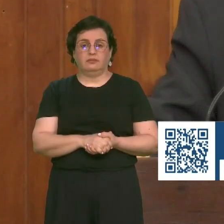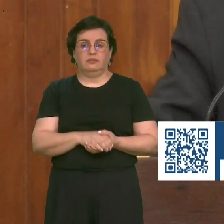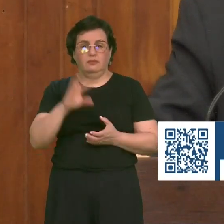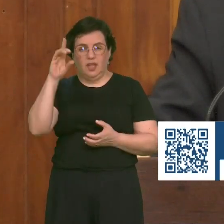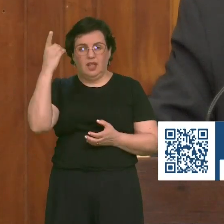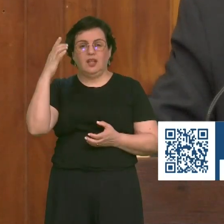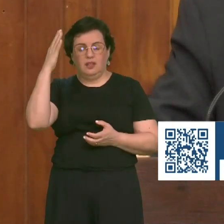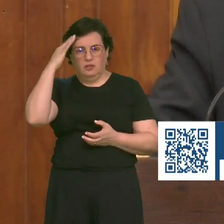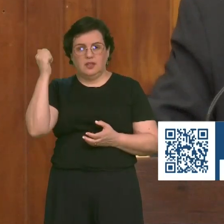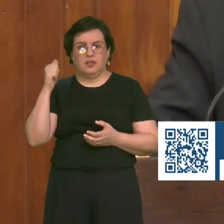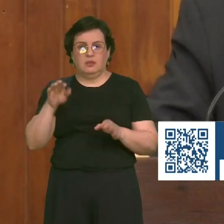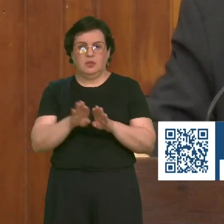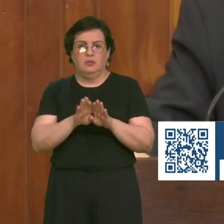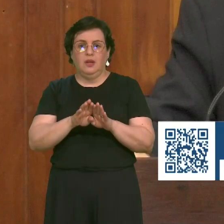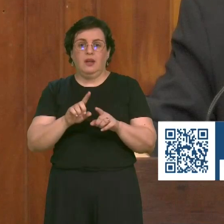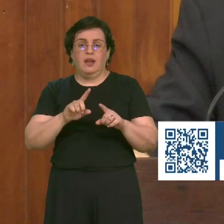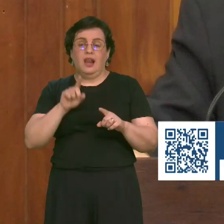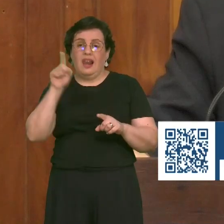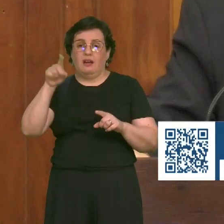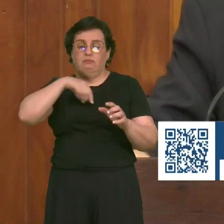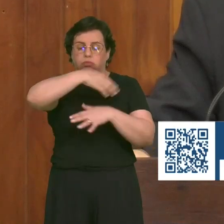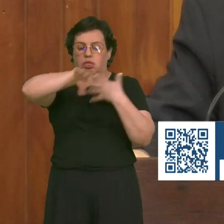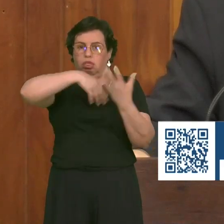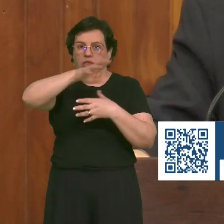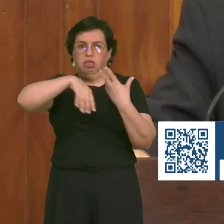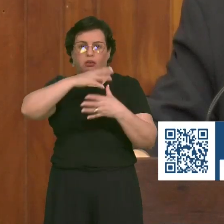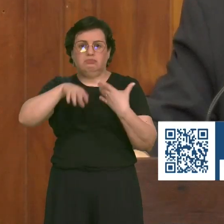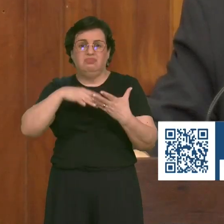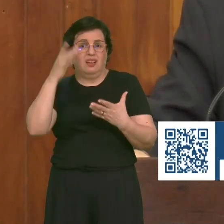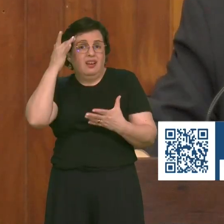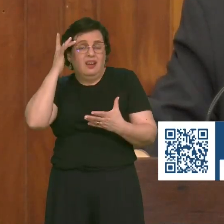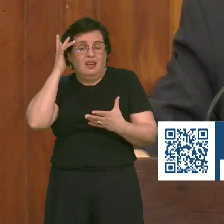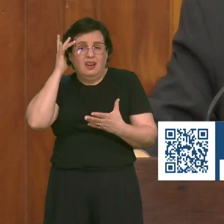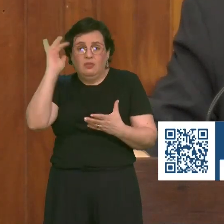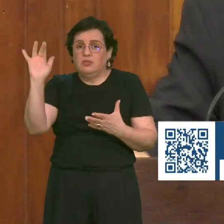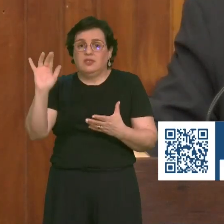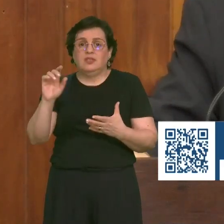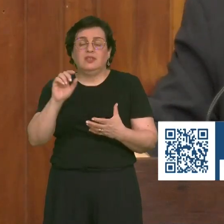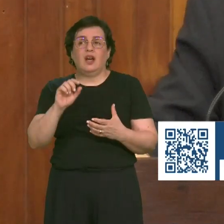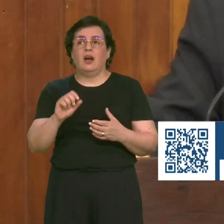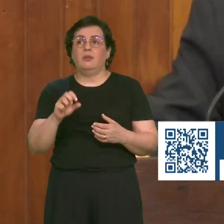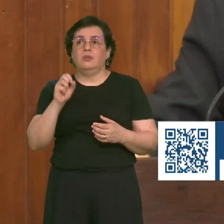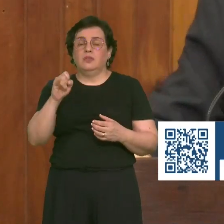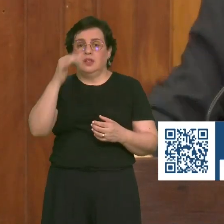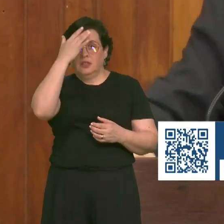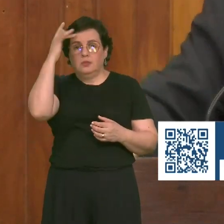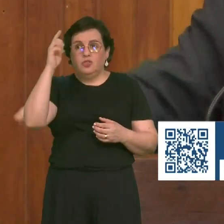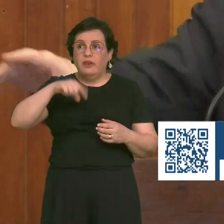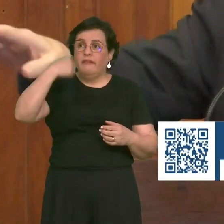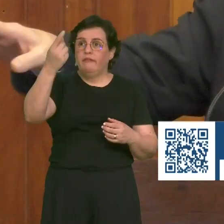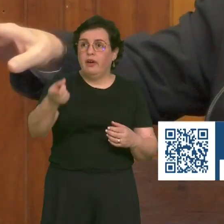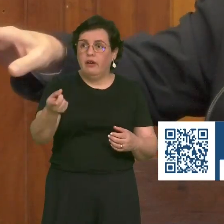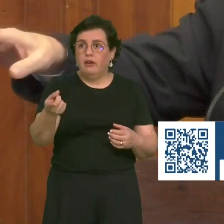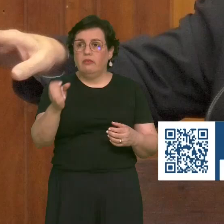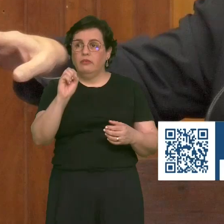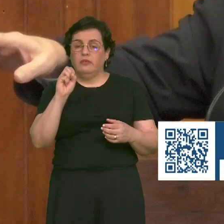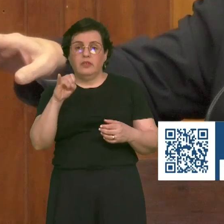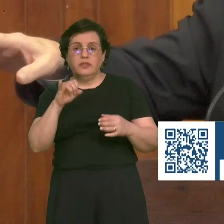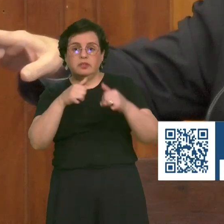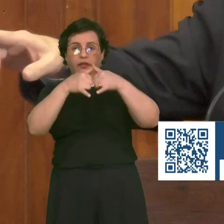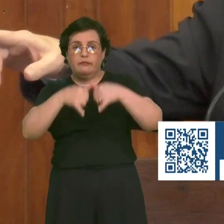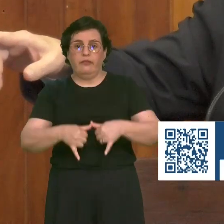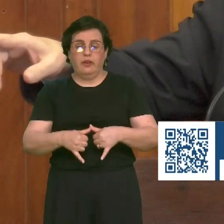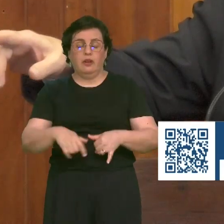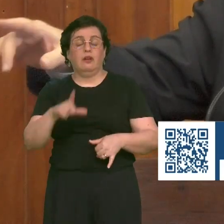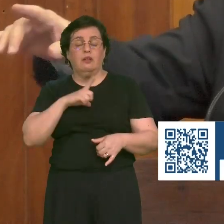uma verdadeira confusão ninguém sabe para onde vai como é que vai se fica não fica Ah inclusive uma